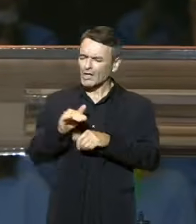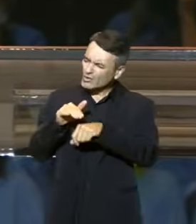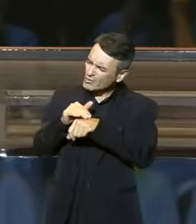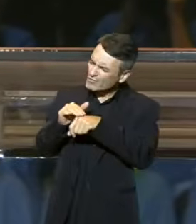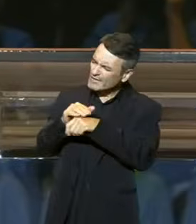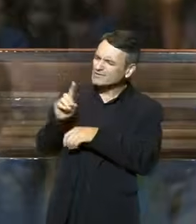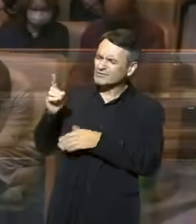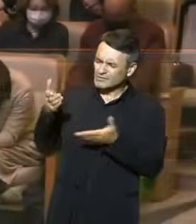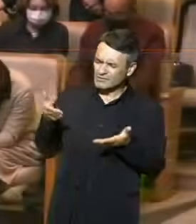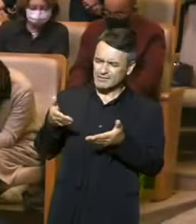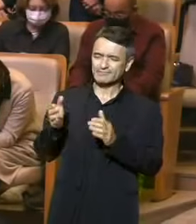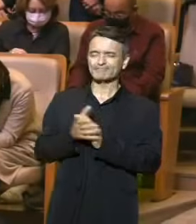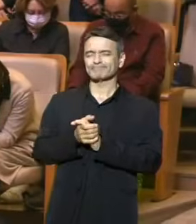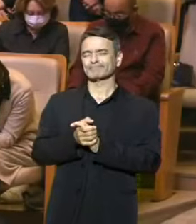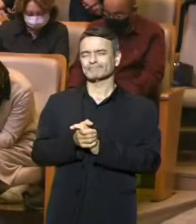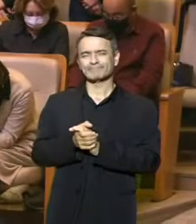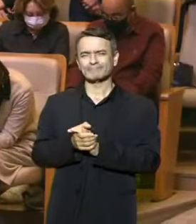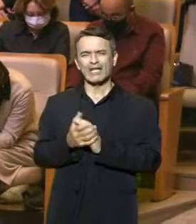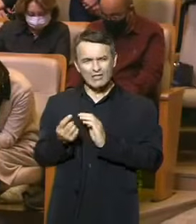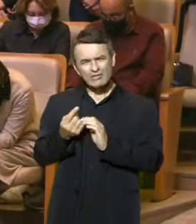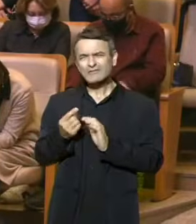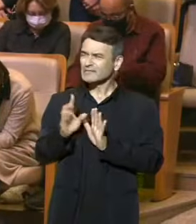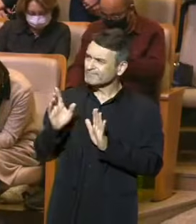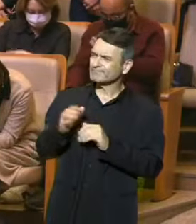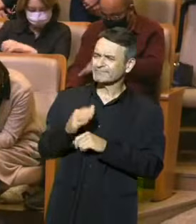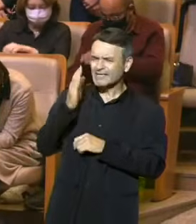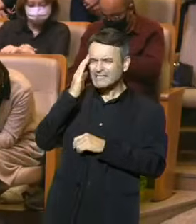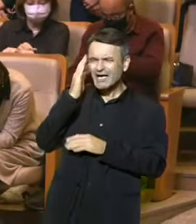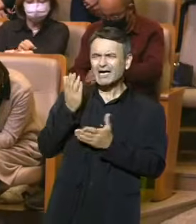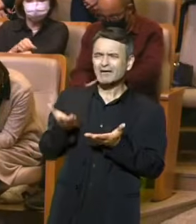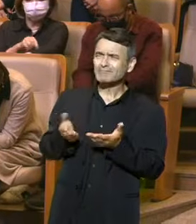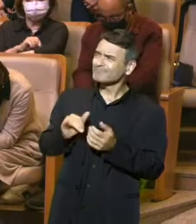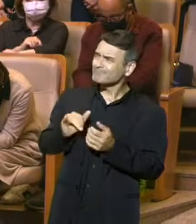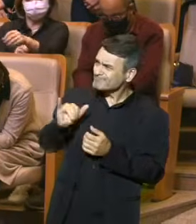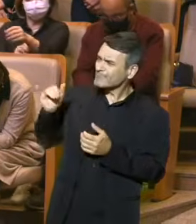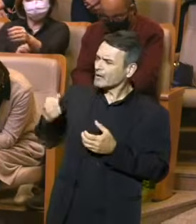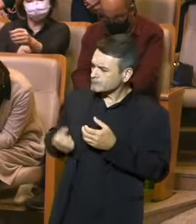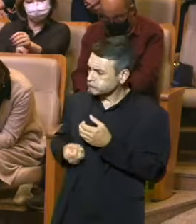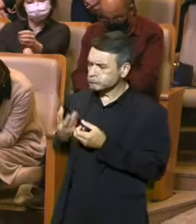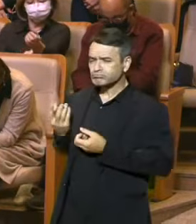Senhor agora. Só você sabe o que você está